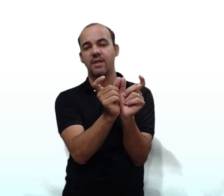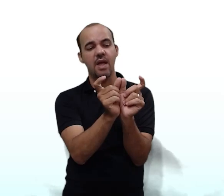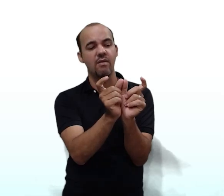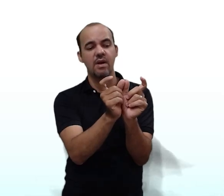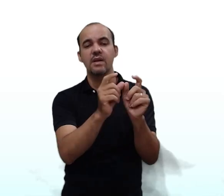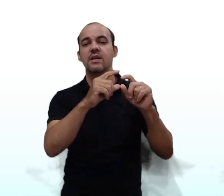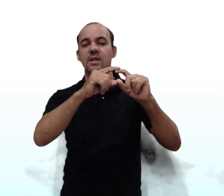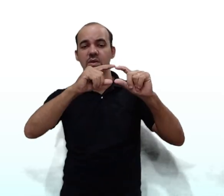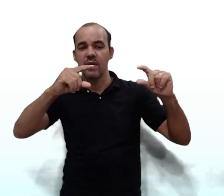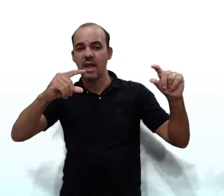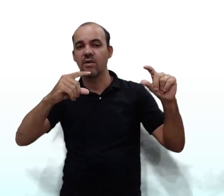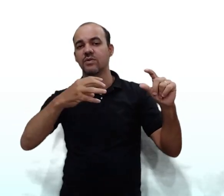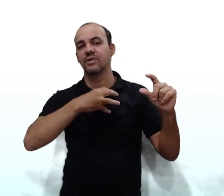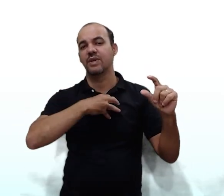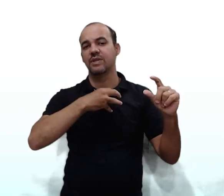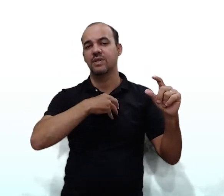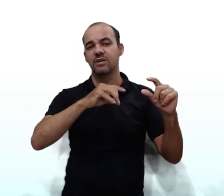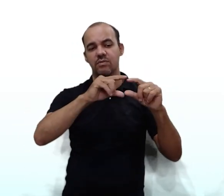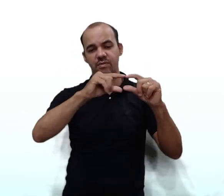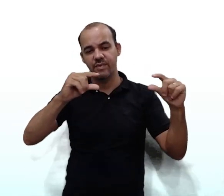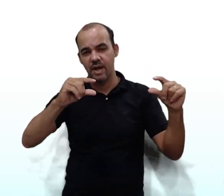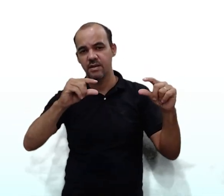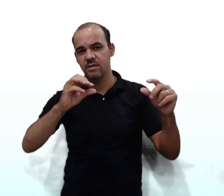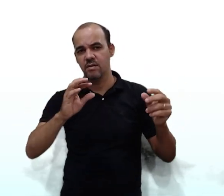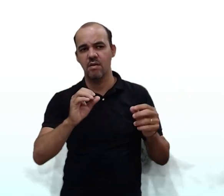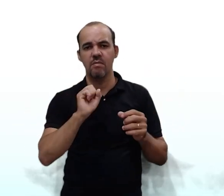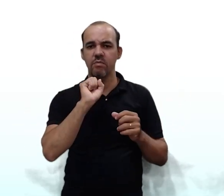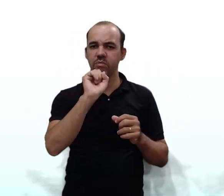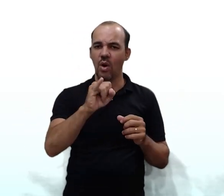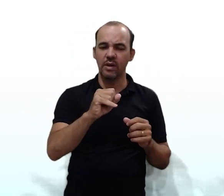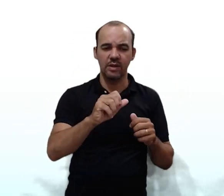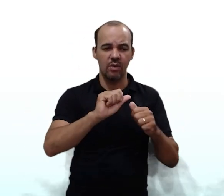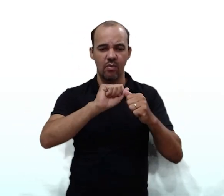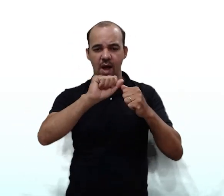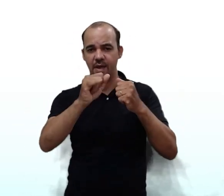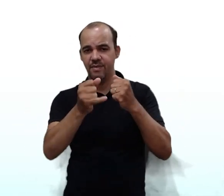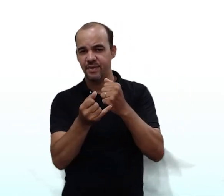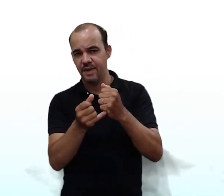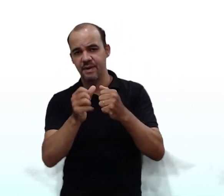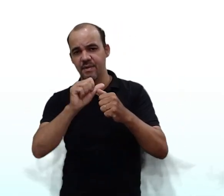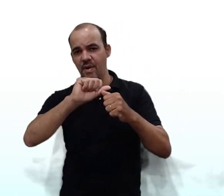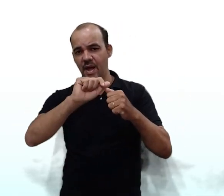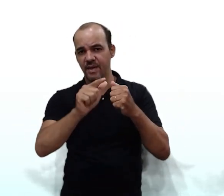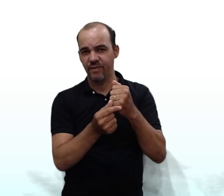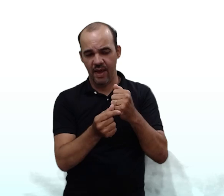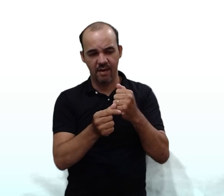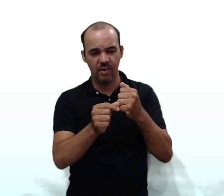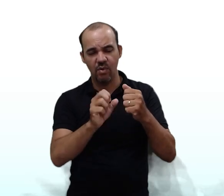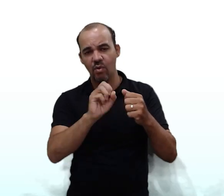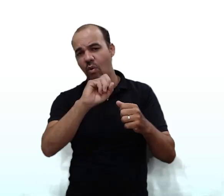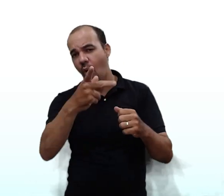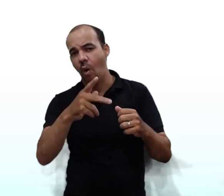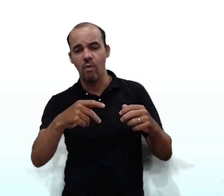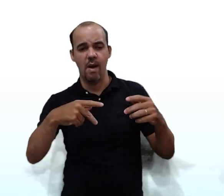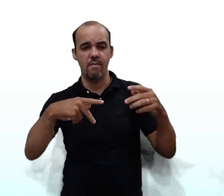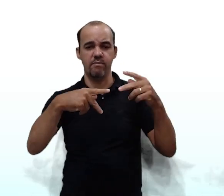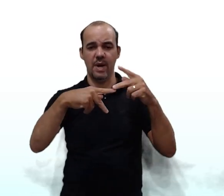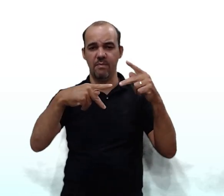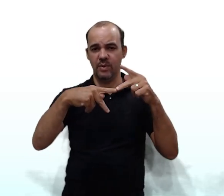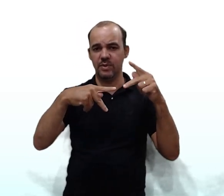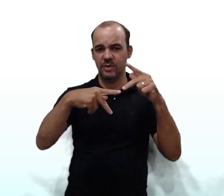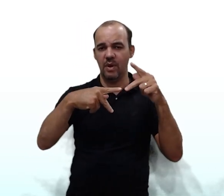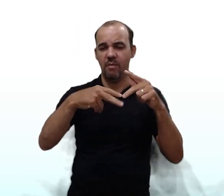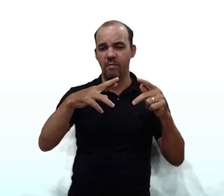partícula, e essa partícula ela pode ser ou um advérbio ou uma preposição, como você pode verificar aí na sua tela, tá